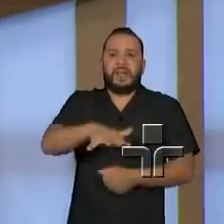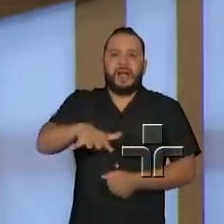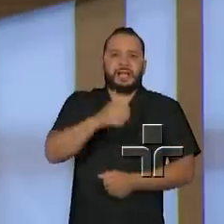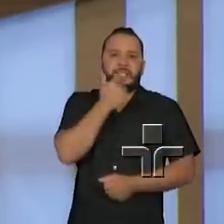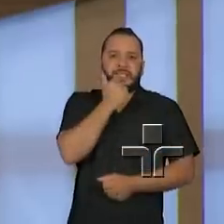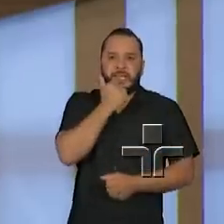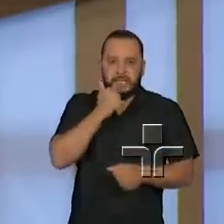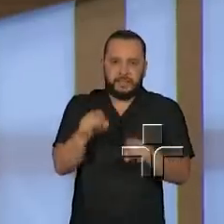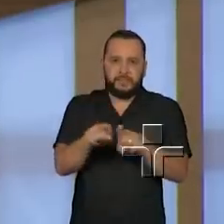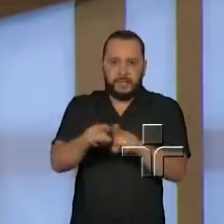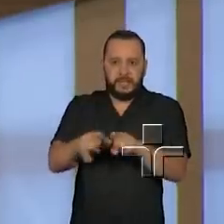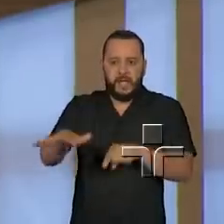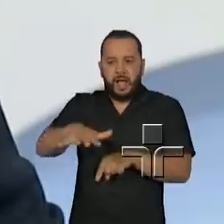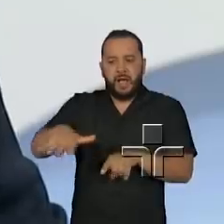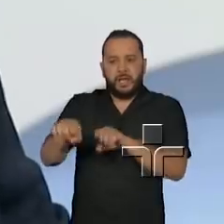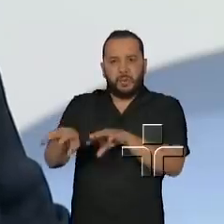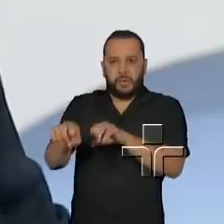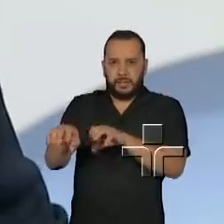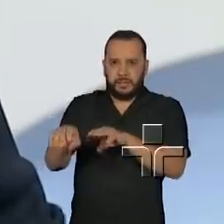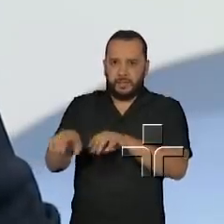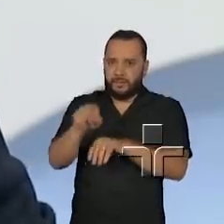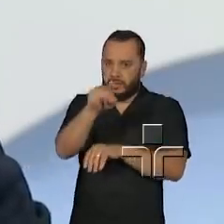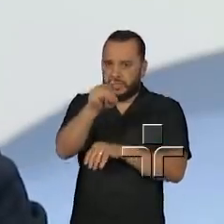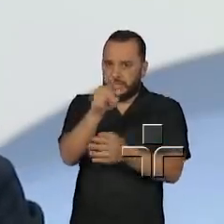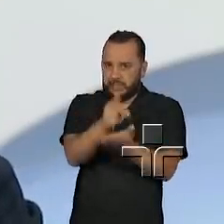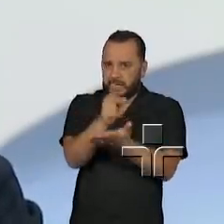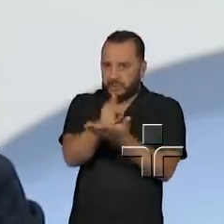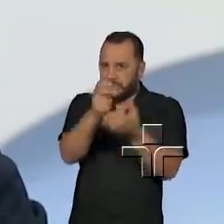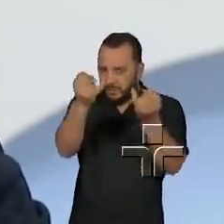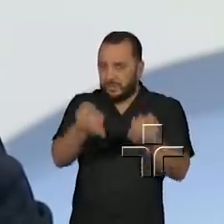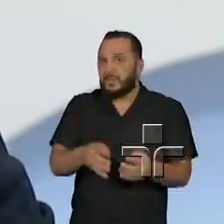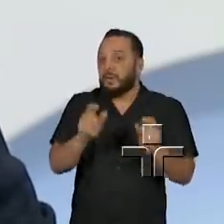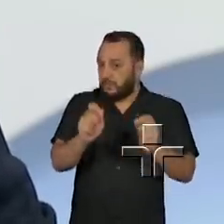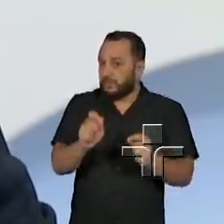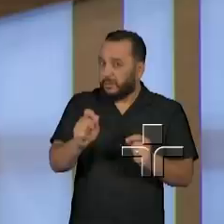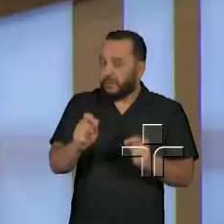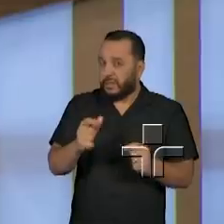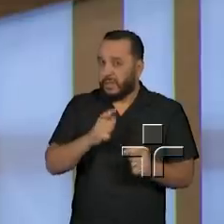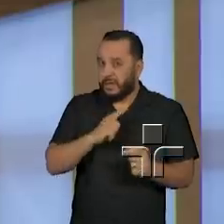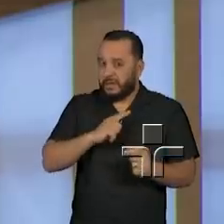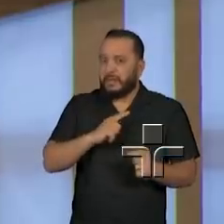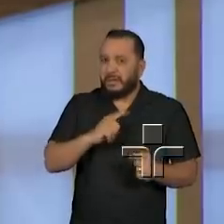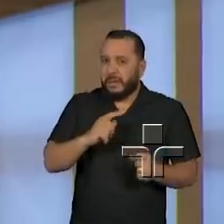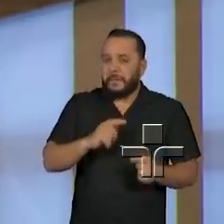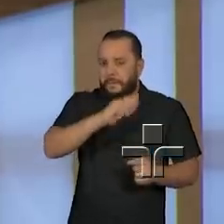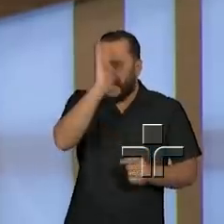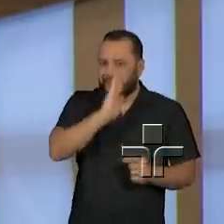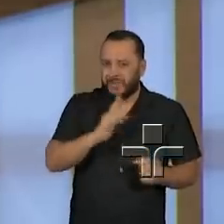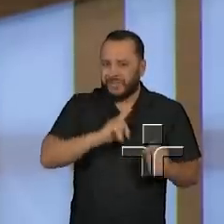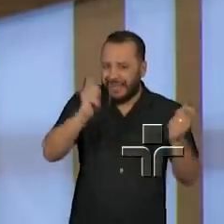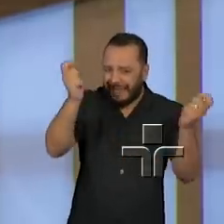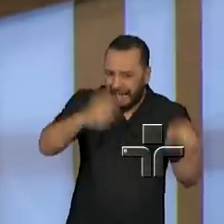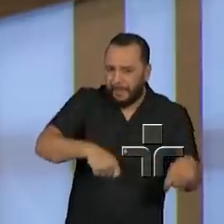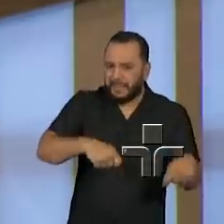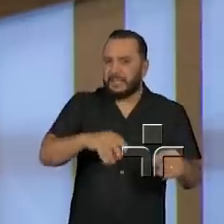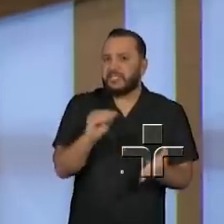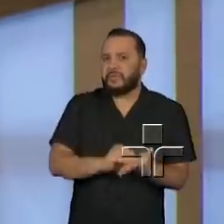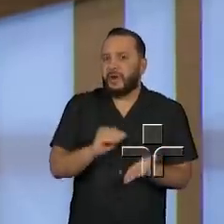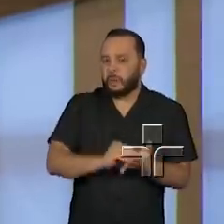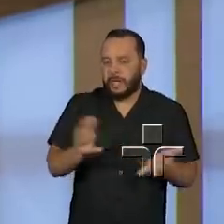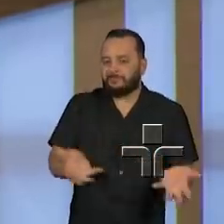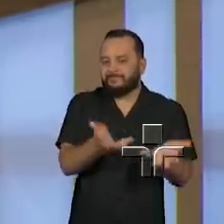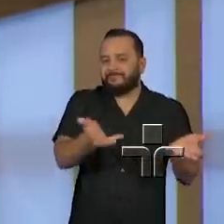da educação. Me parece que o senhor sempre fala que há um potencial muito grande e ele não é desenvolvido. Em que a gente está patinando e que